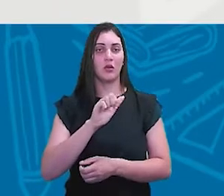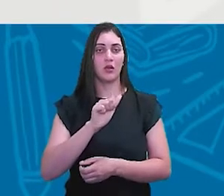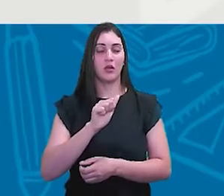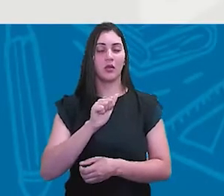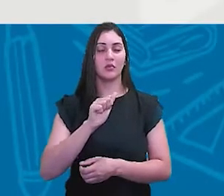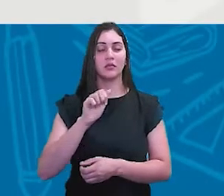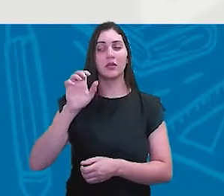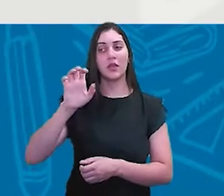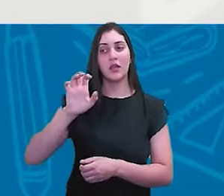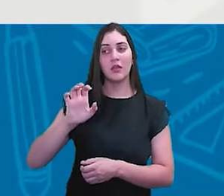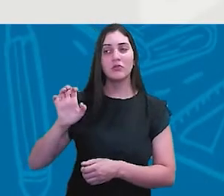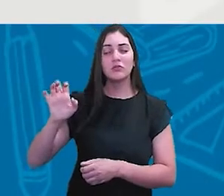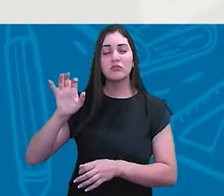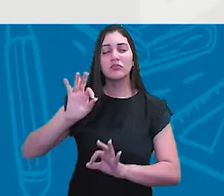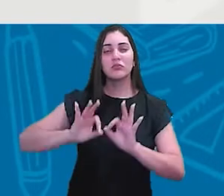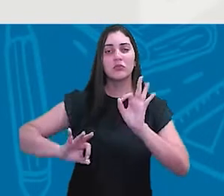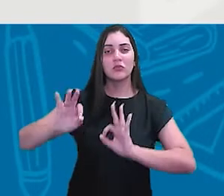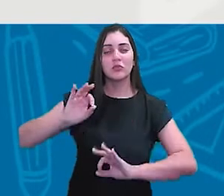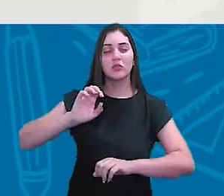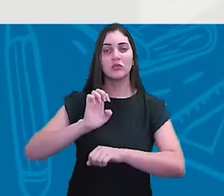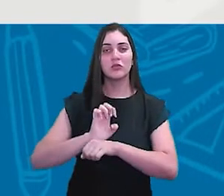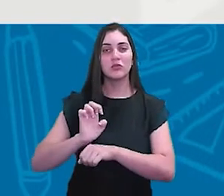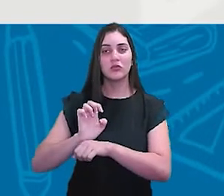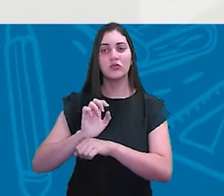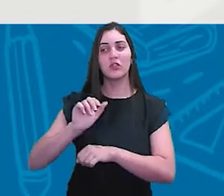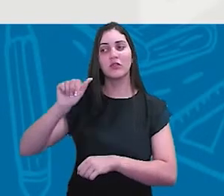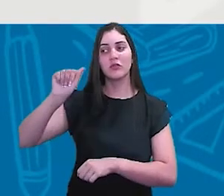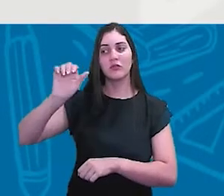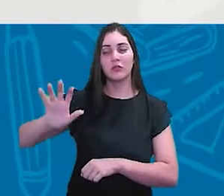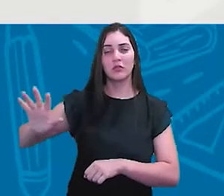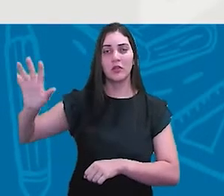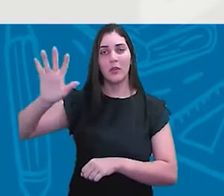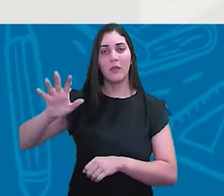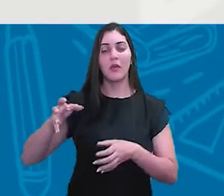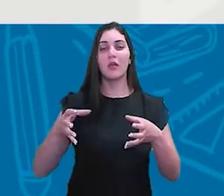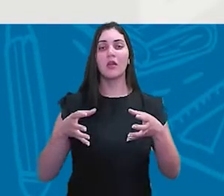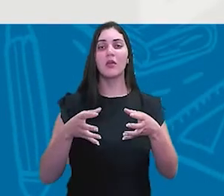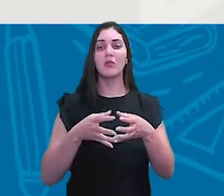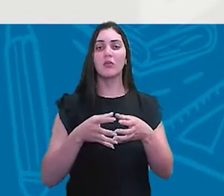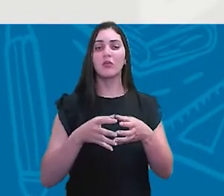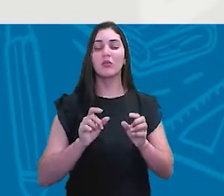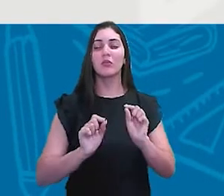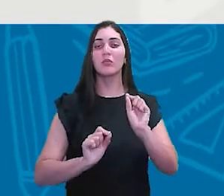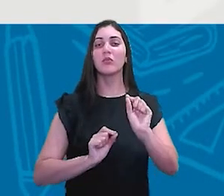um país que ele é um daqueles blocos, né, de escala